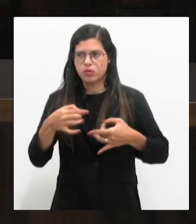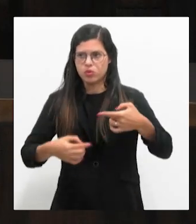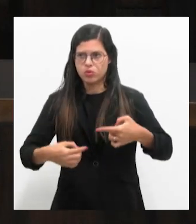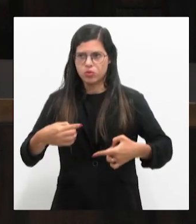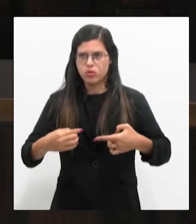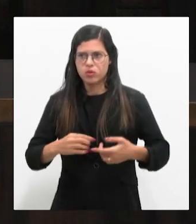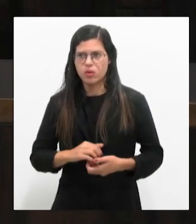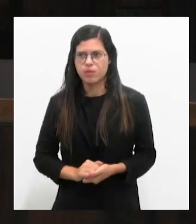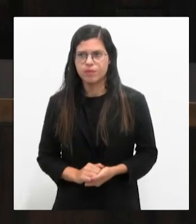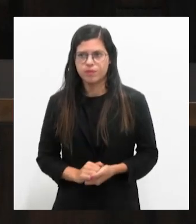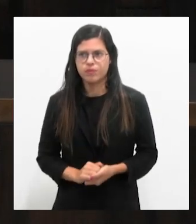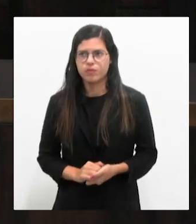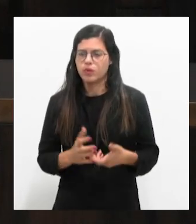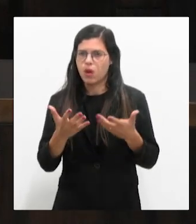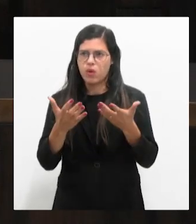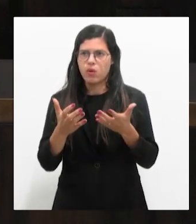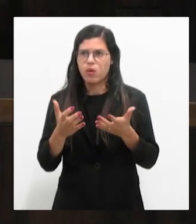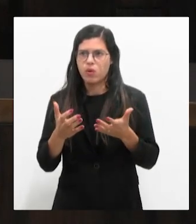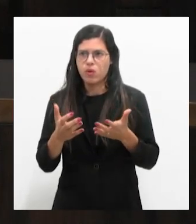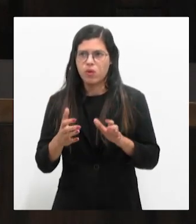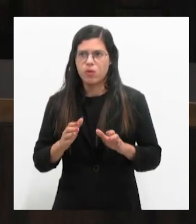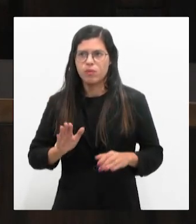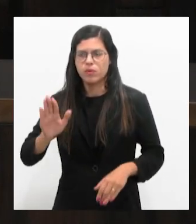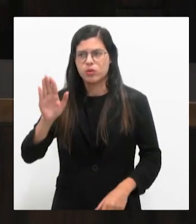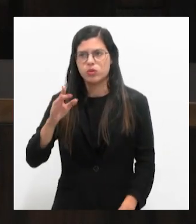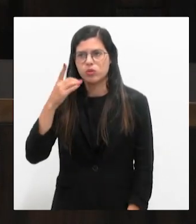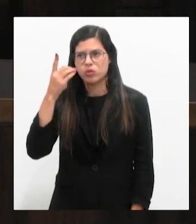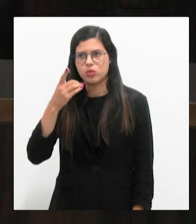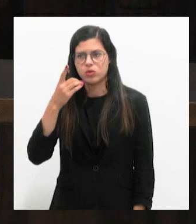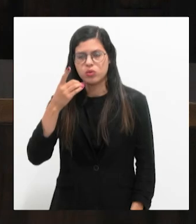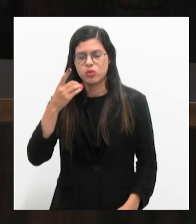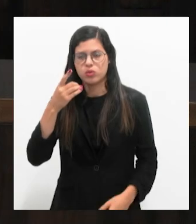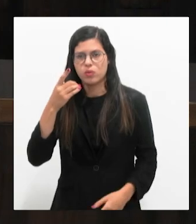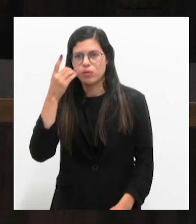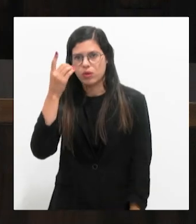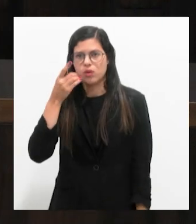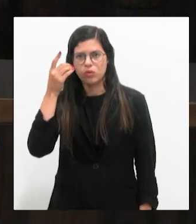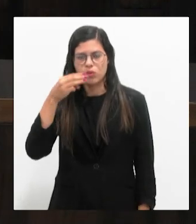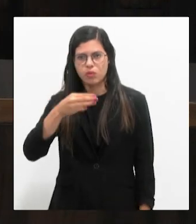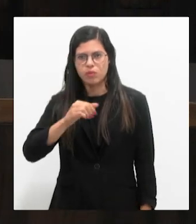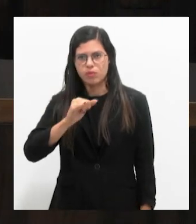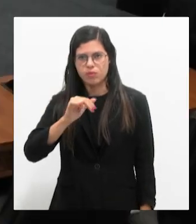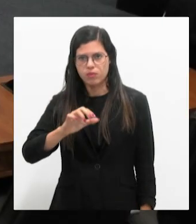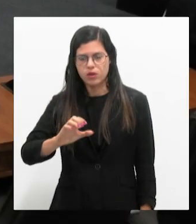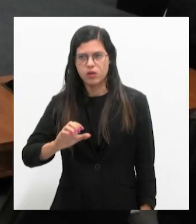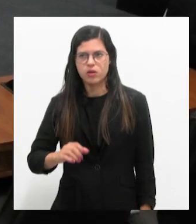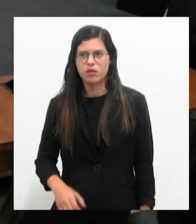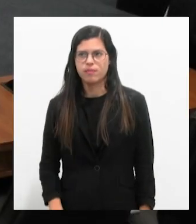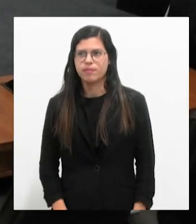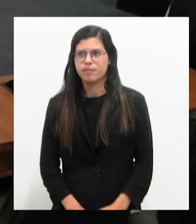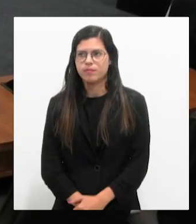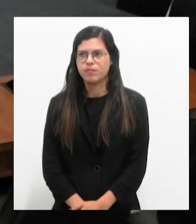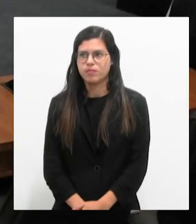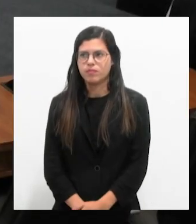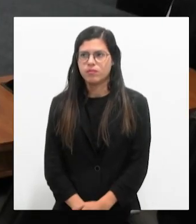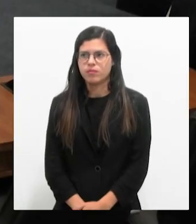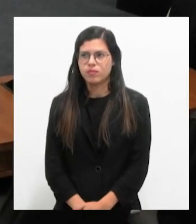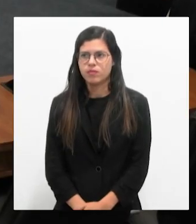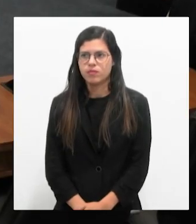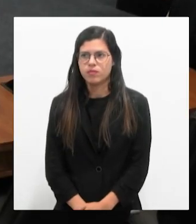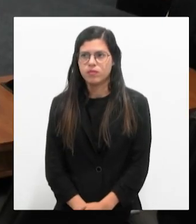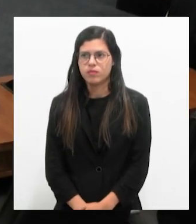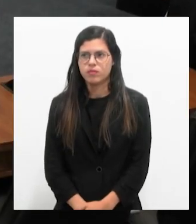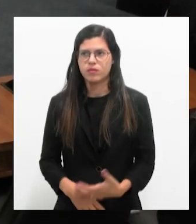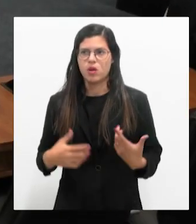discussão. Não havendo quem queira discutir, para discutir, deputado... Colete bonito, hein? Carlos Mink,